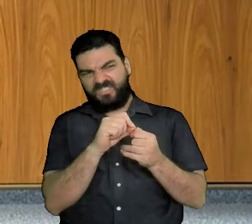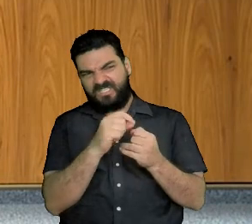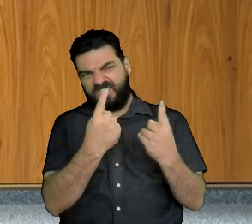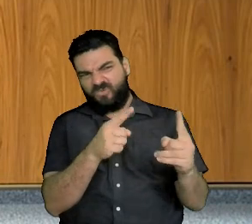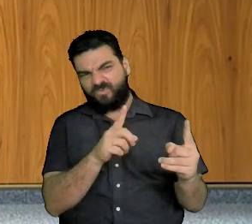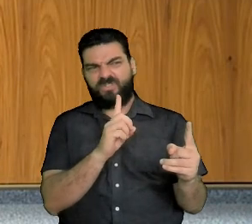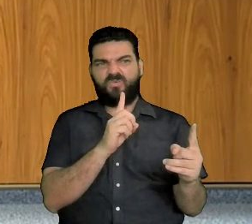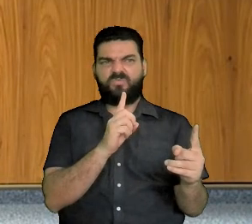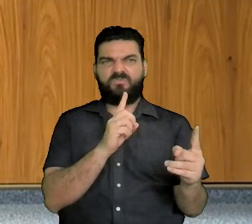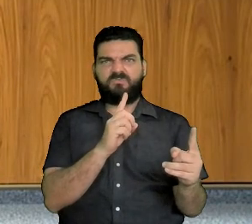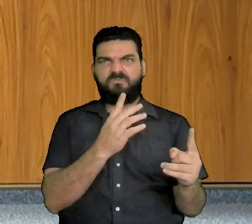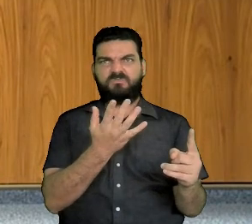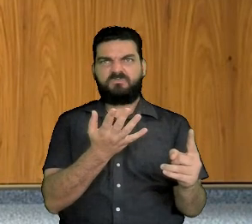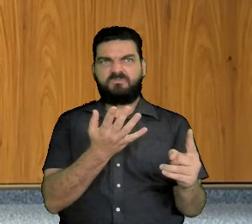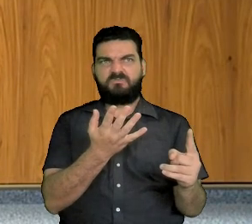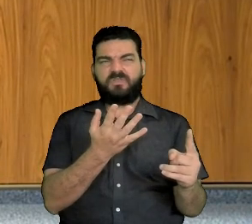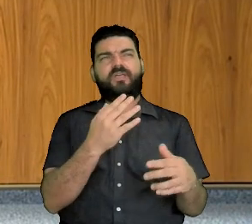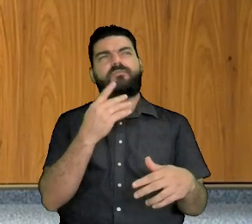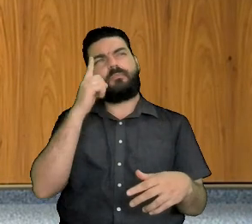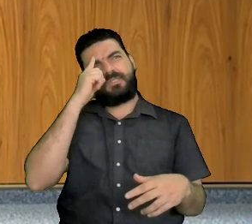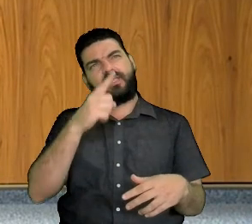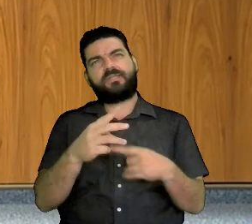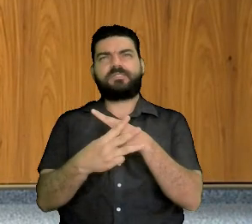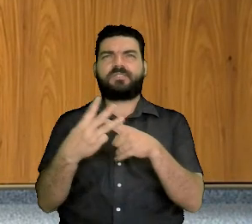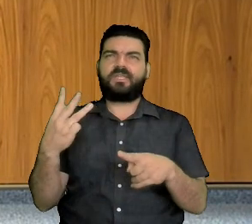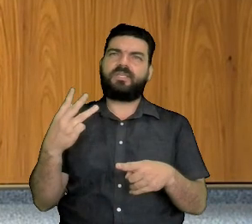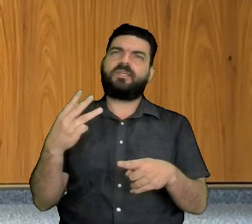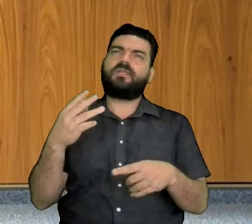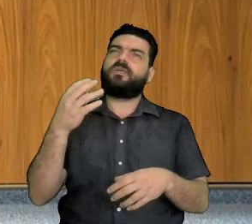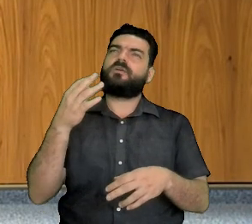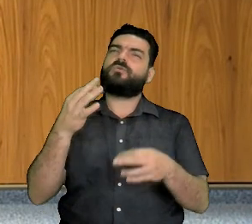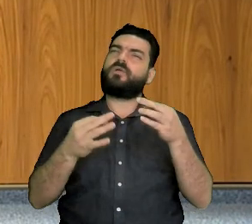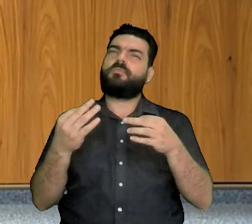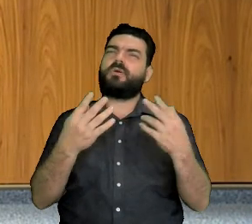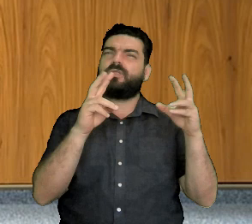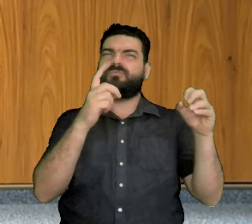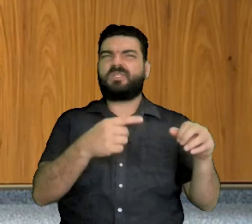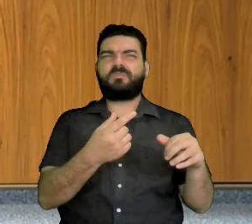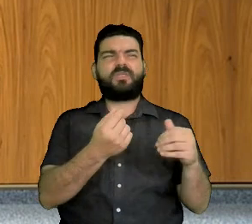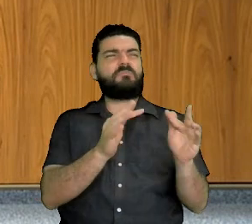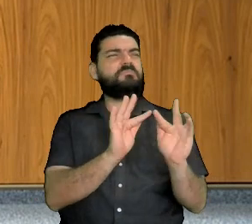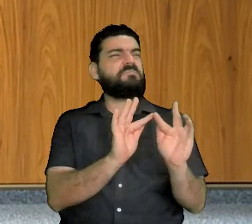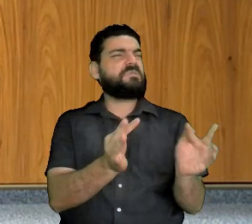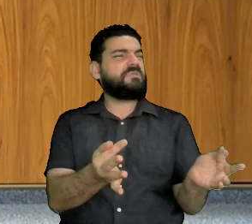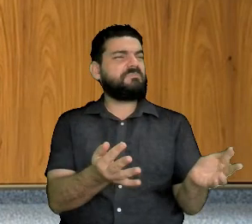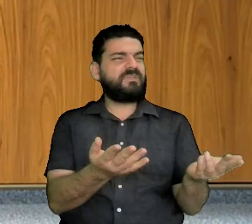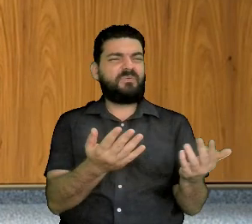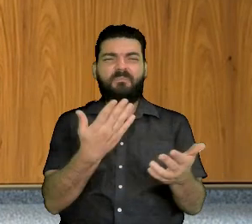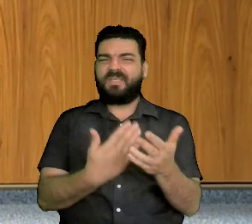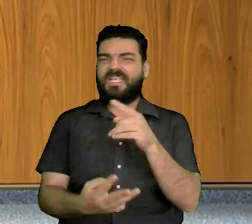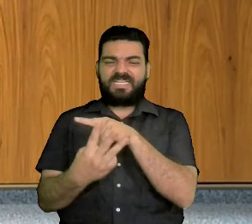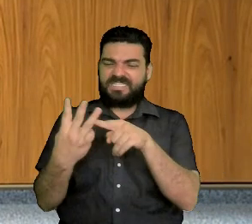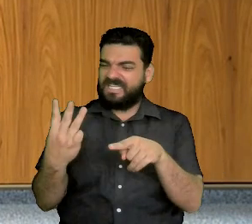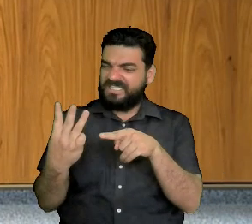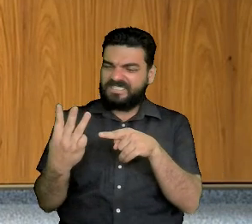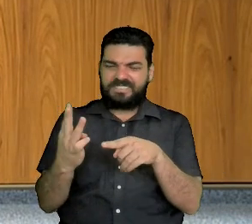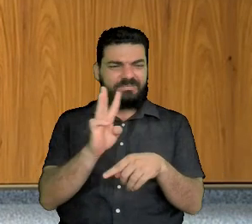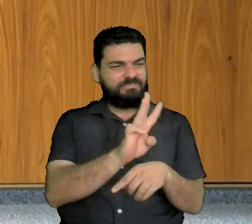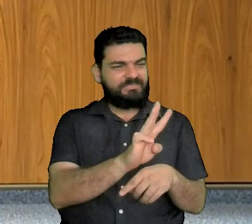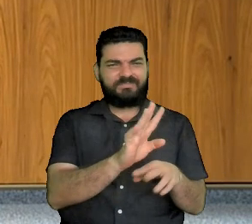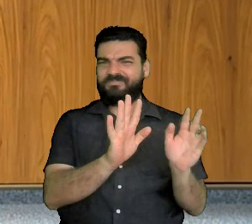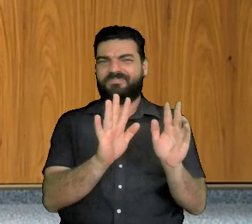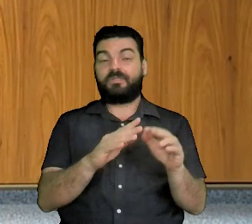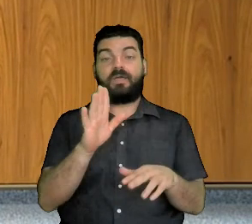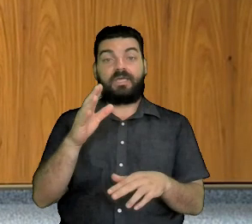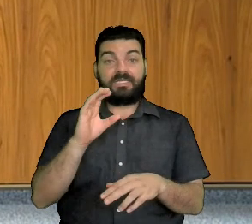administrativo disciplinar, vou designar 3 servidores para tratar de um assunto muito pequeno, e, em 2017, a